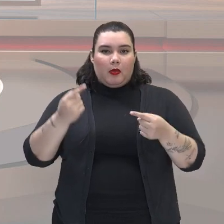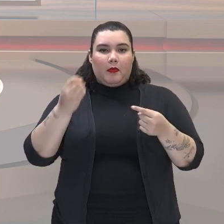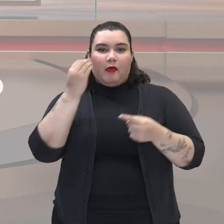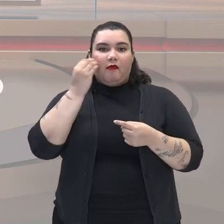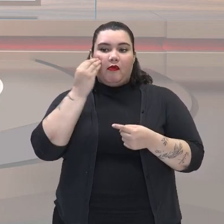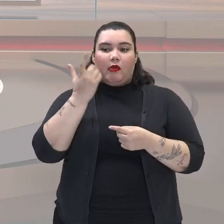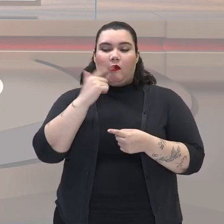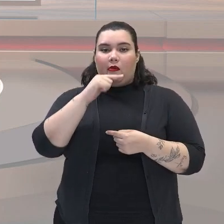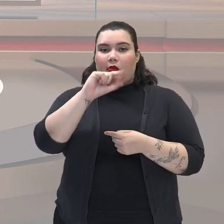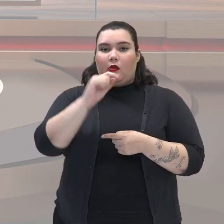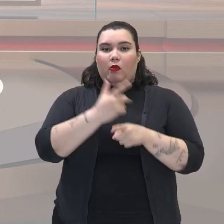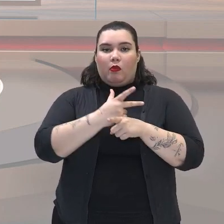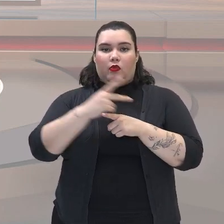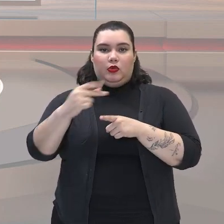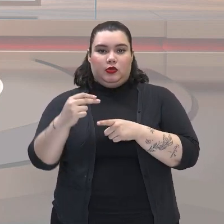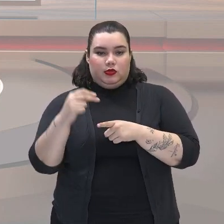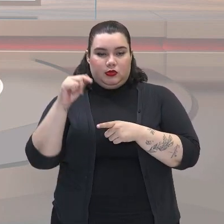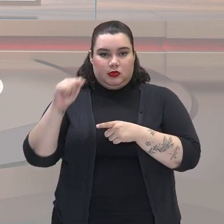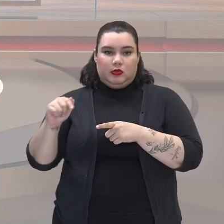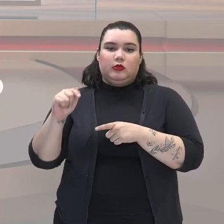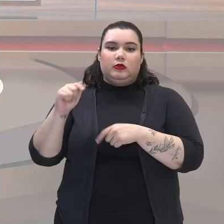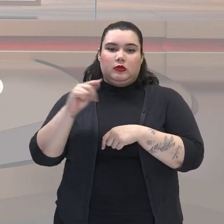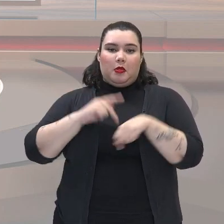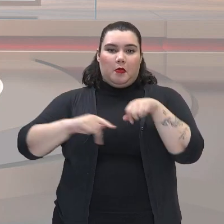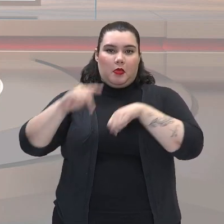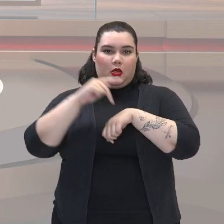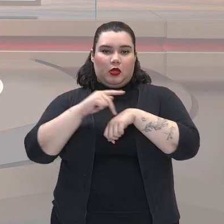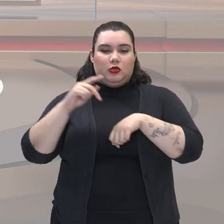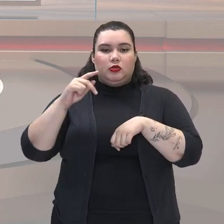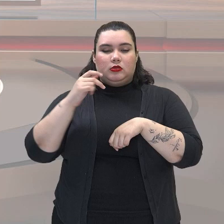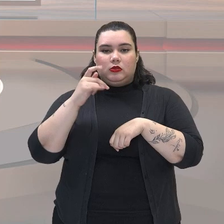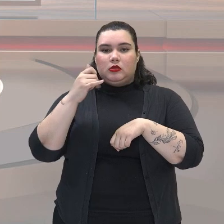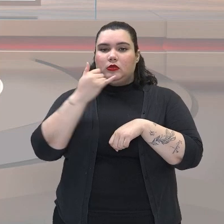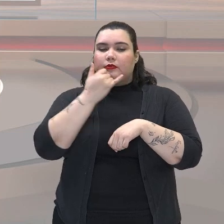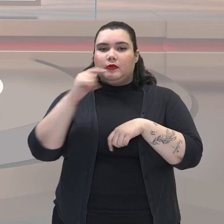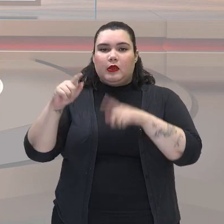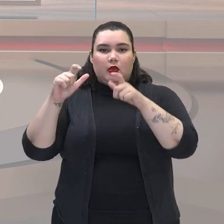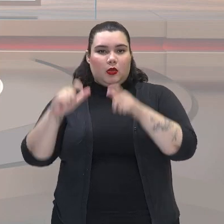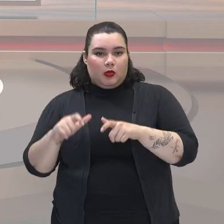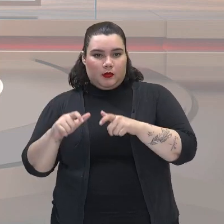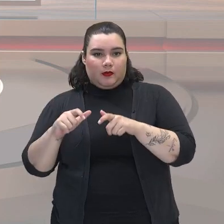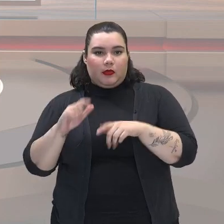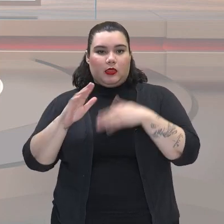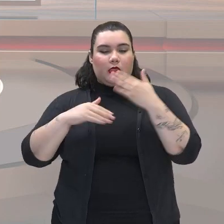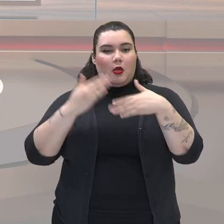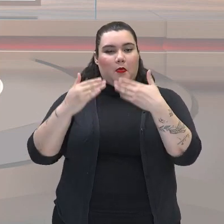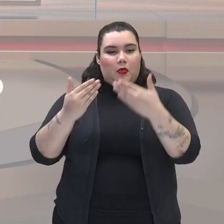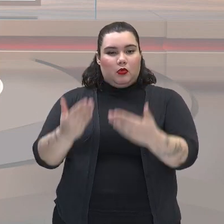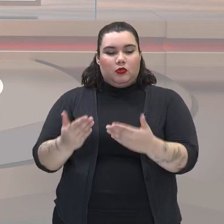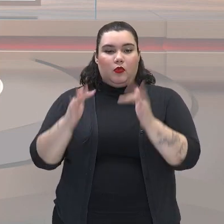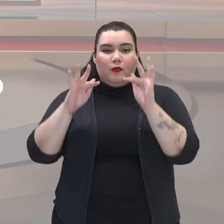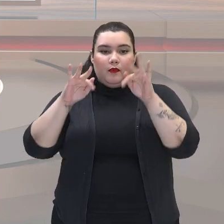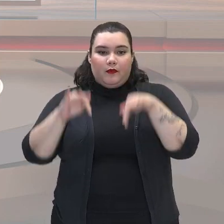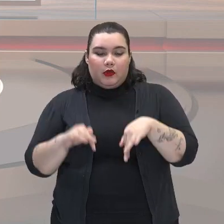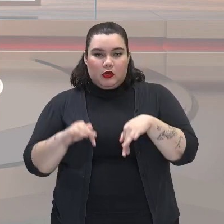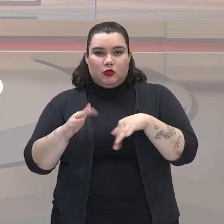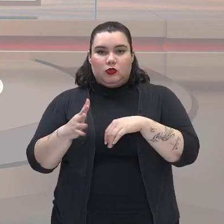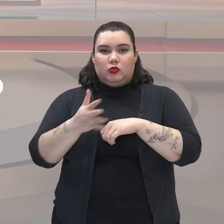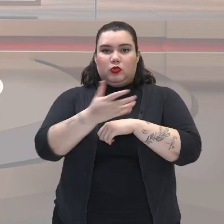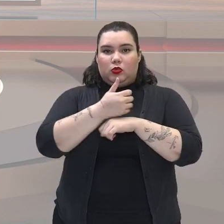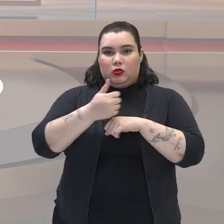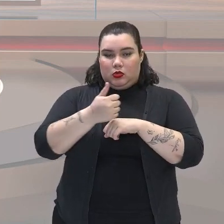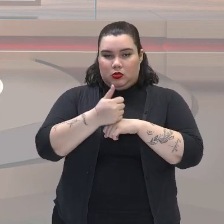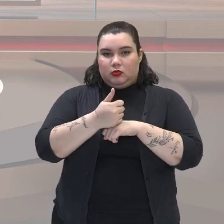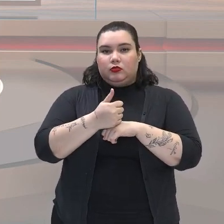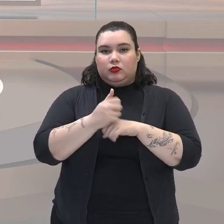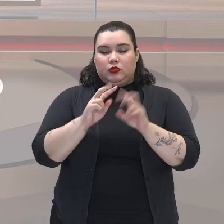Isso principalmente vai acontecer depois do processo ali de libertação do fim do colonialismo